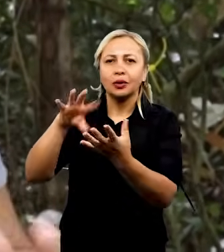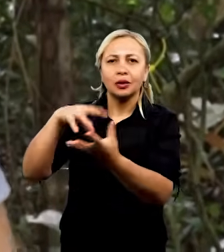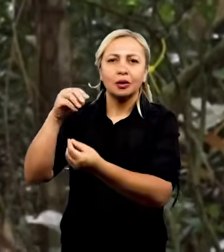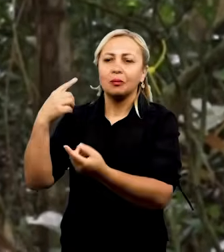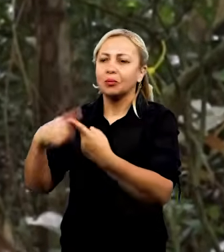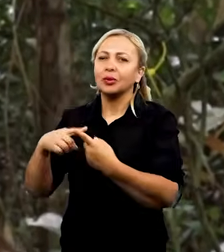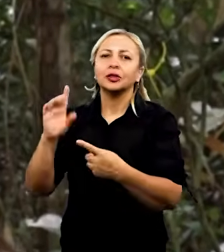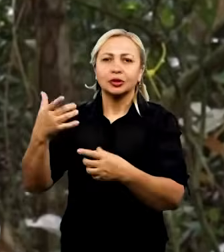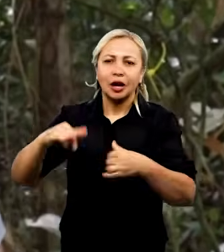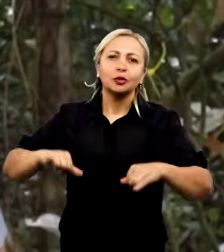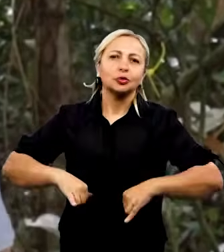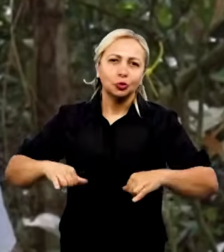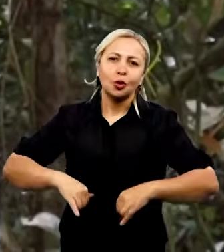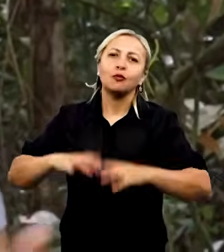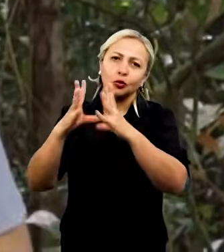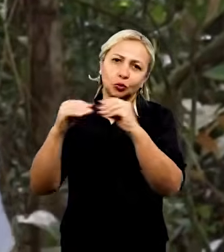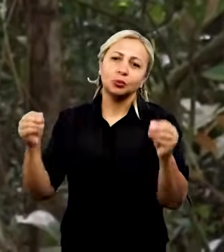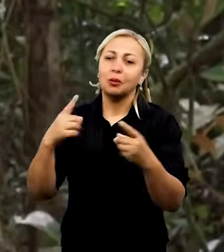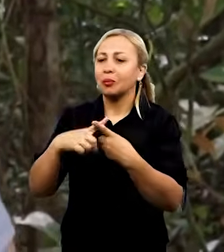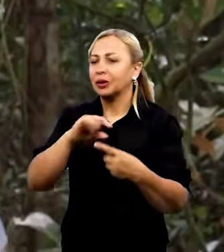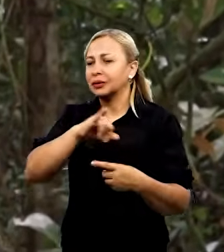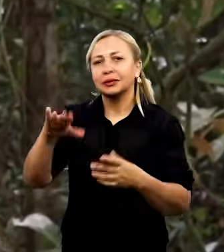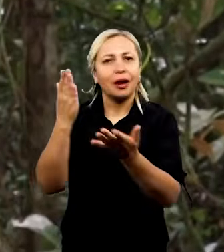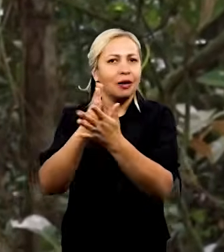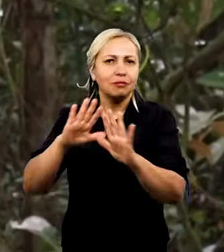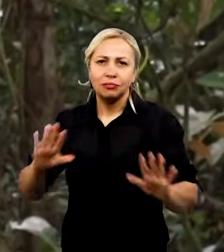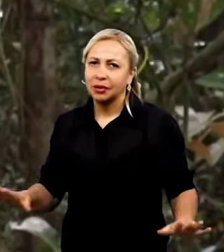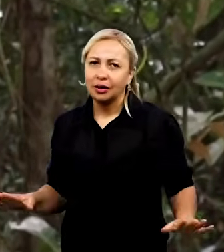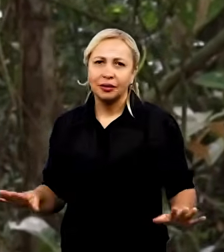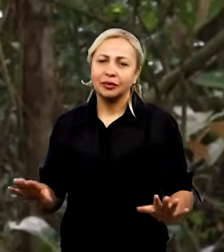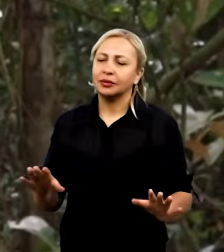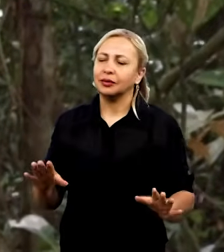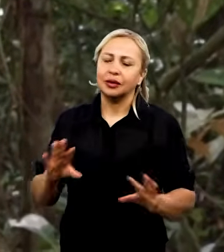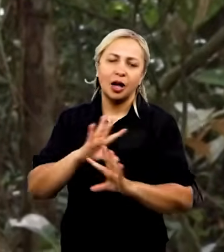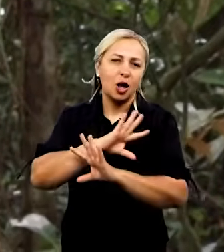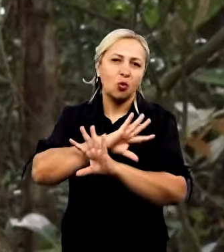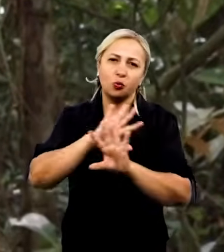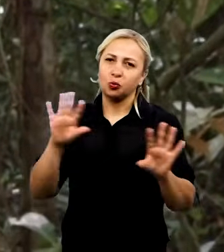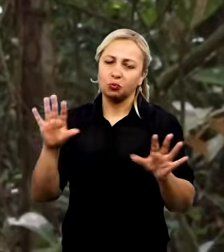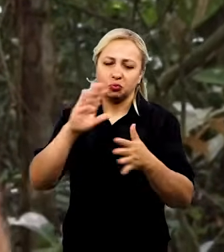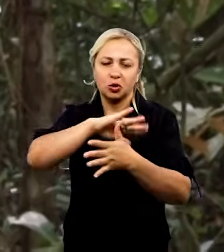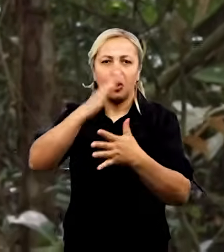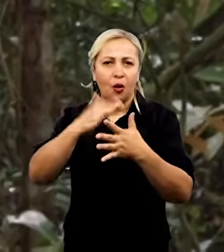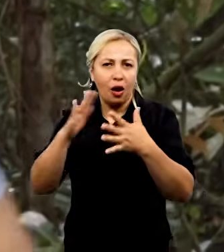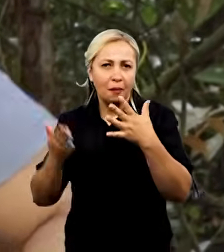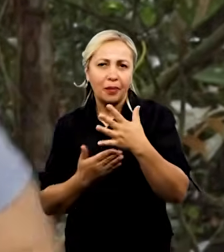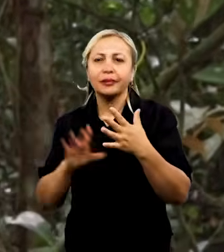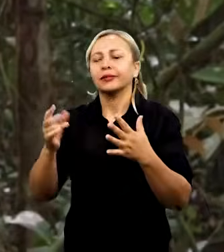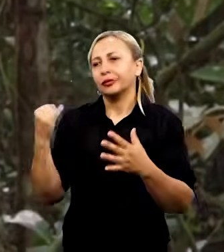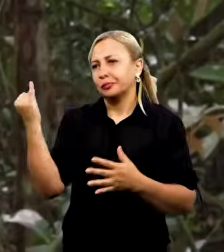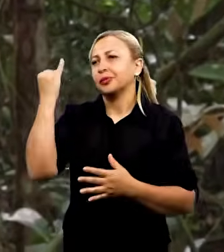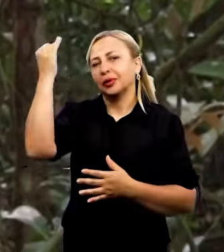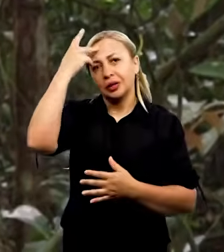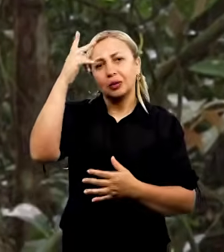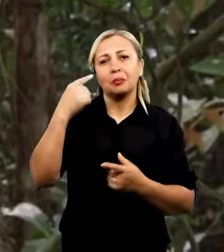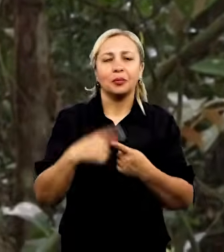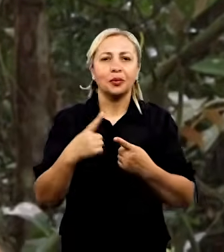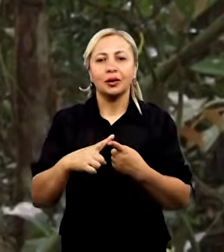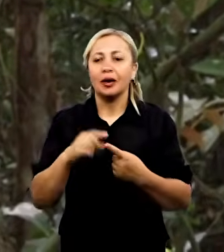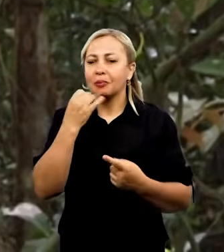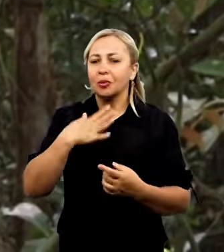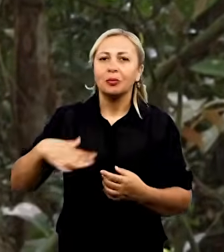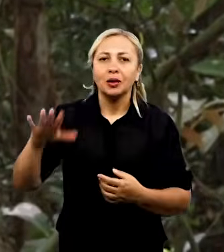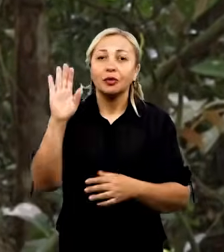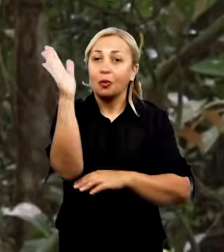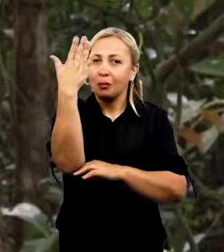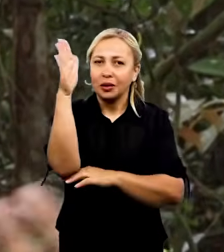se isso aqui deixa de existir, essa espécie ela também vai deixar de existir. Então ela já tem uma importância muito grande, porque ela serve de uma bandeira para a